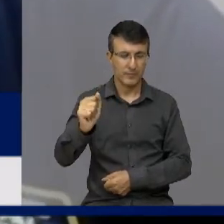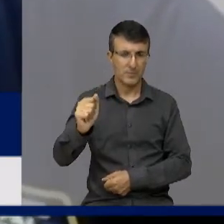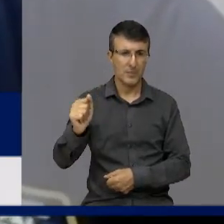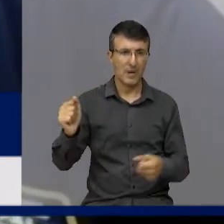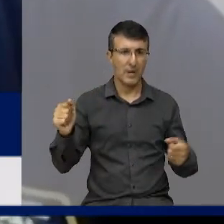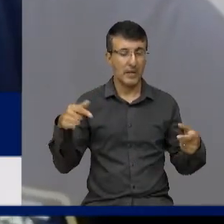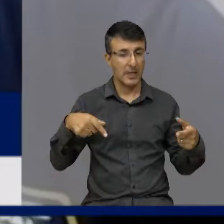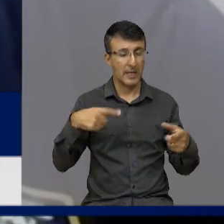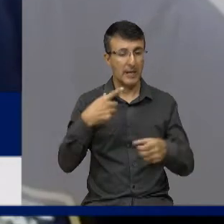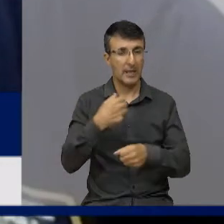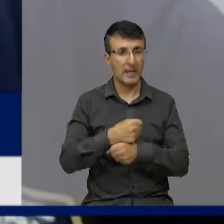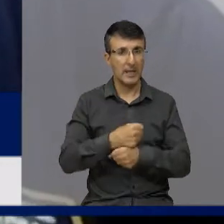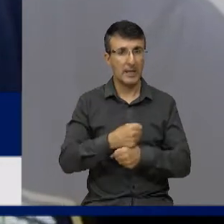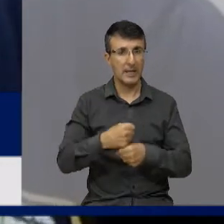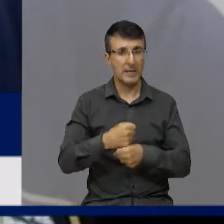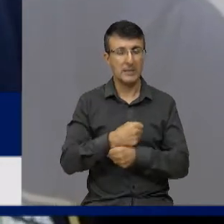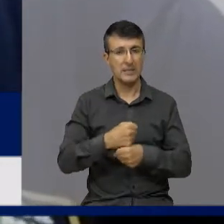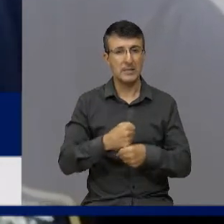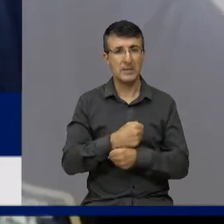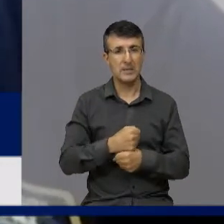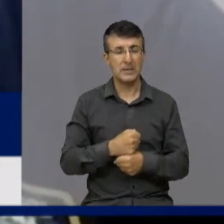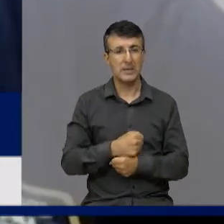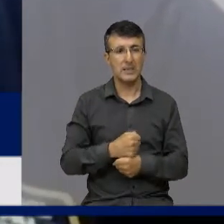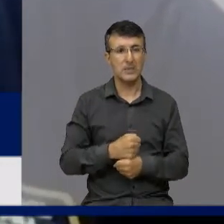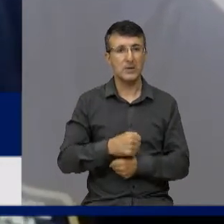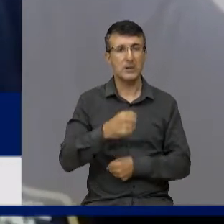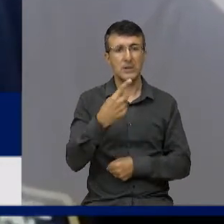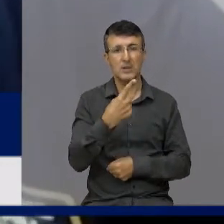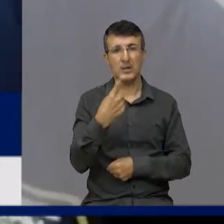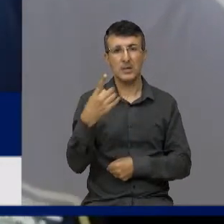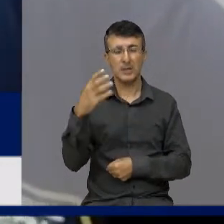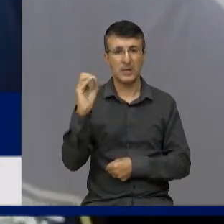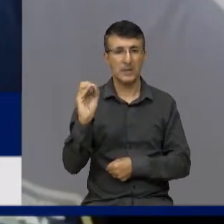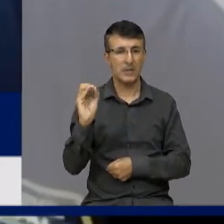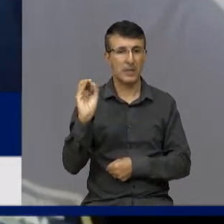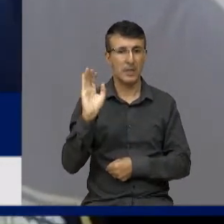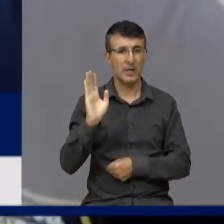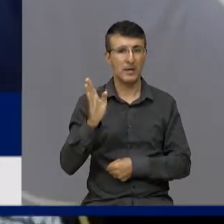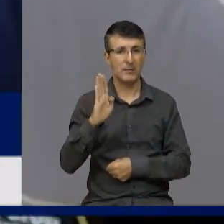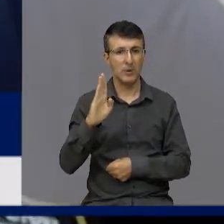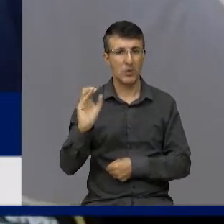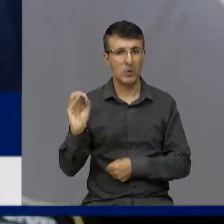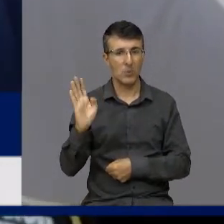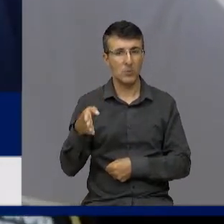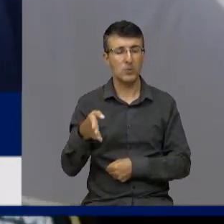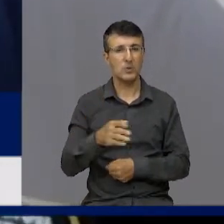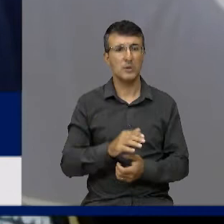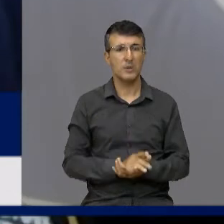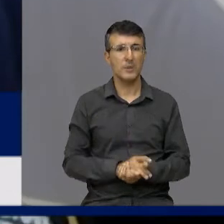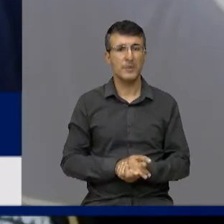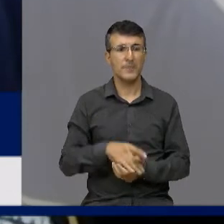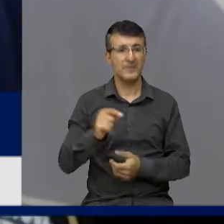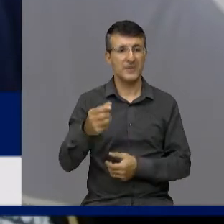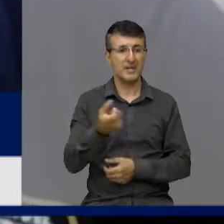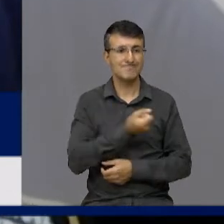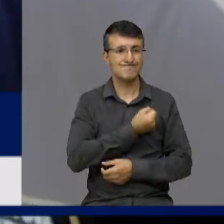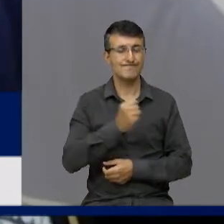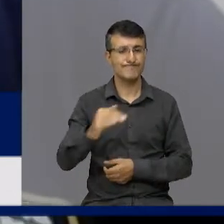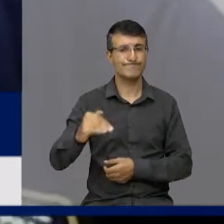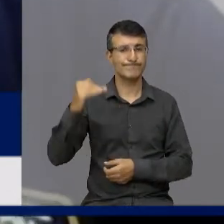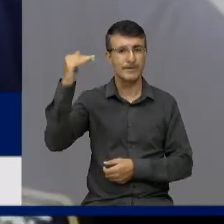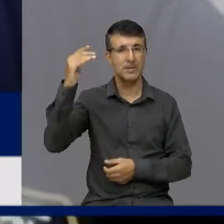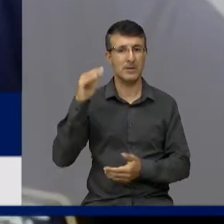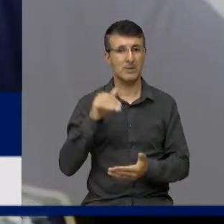de 3 meses só que começamos o ano aí. Então, acreditamos que esse número vai aumentar até o final do